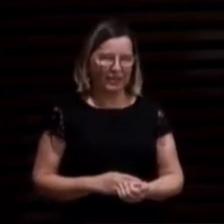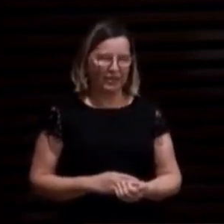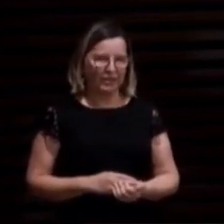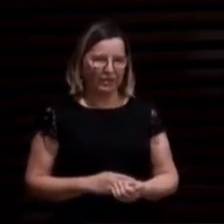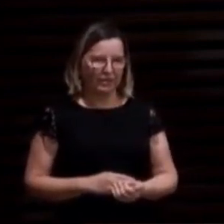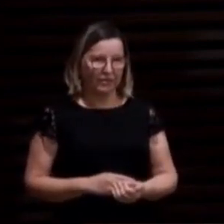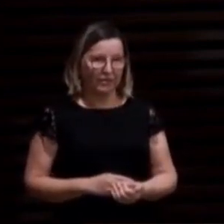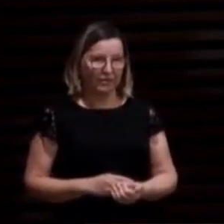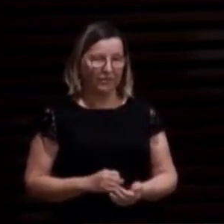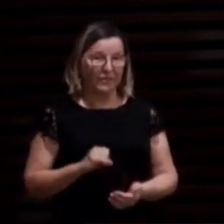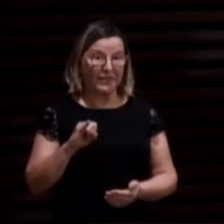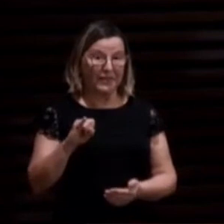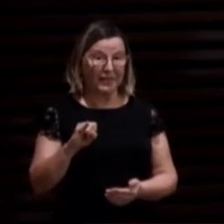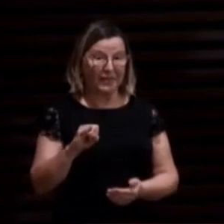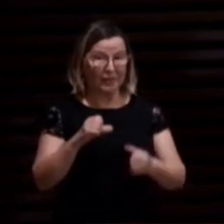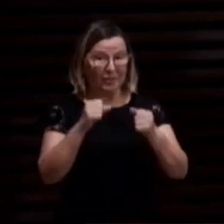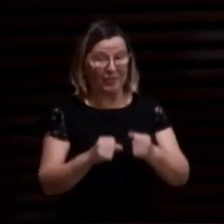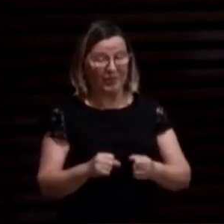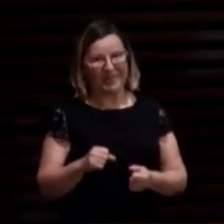Como se pudesse ser o melhor.